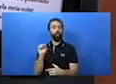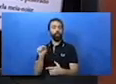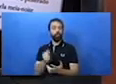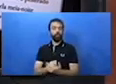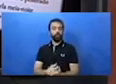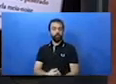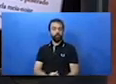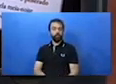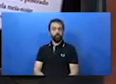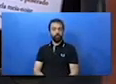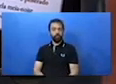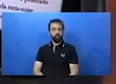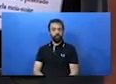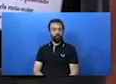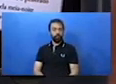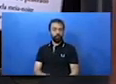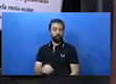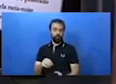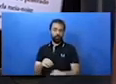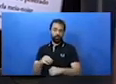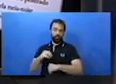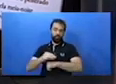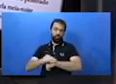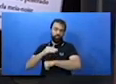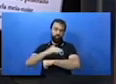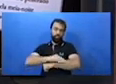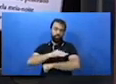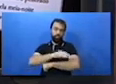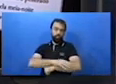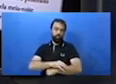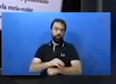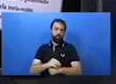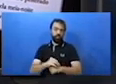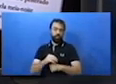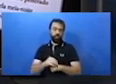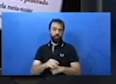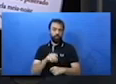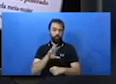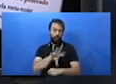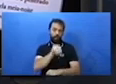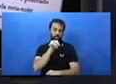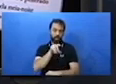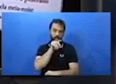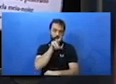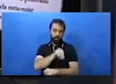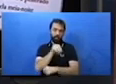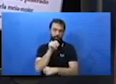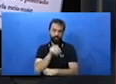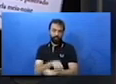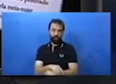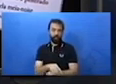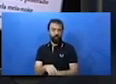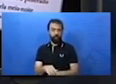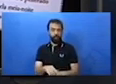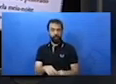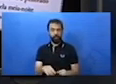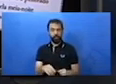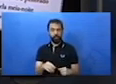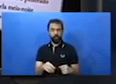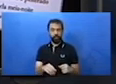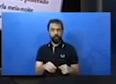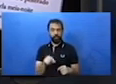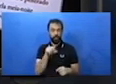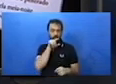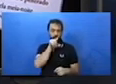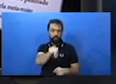Olha aqui. O sapo com muita fome foi saindo do barreiro. Um batalhão de formigas lhe enfrentaram no terreiro e o sapo com a